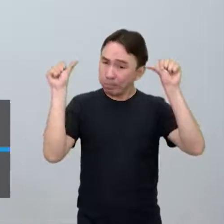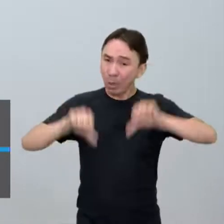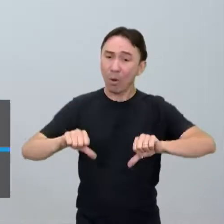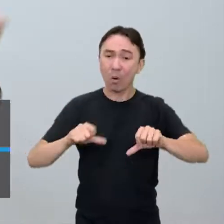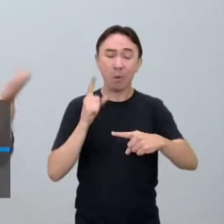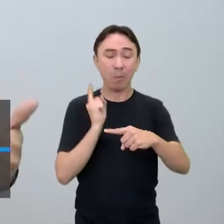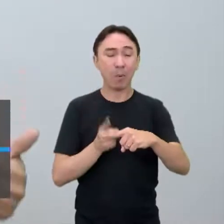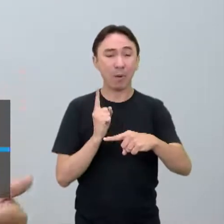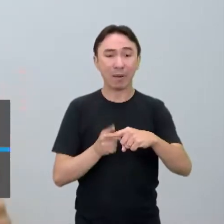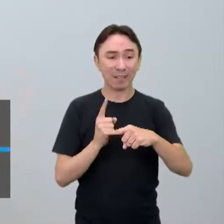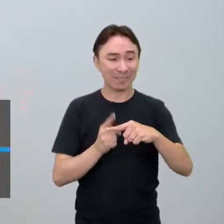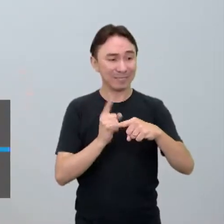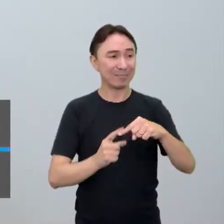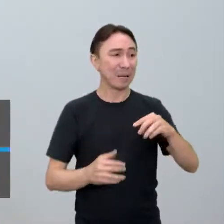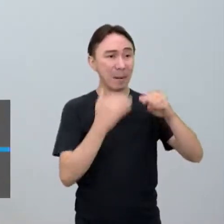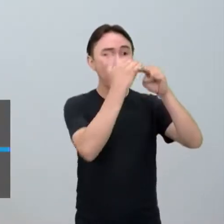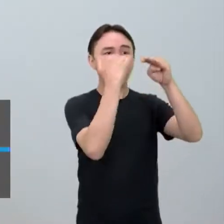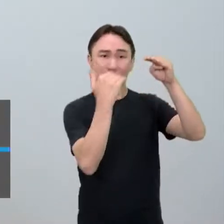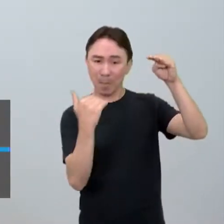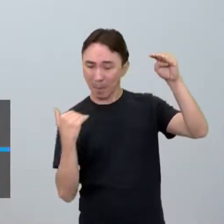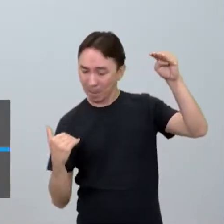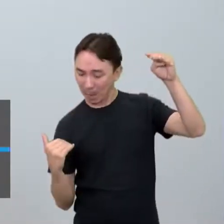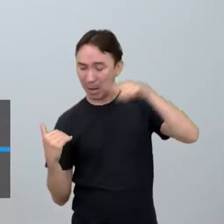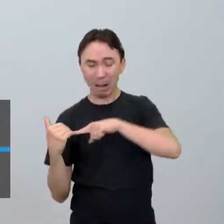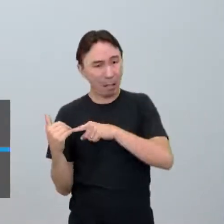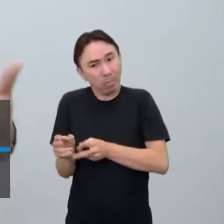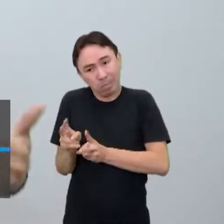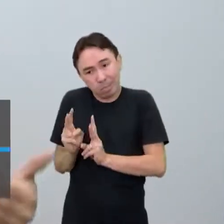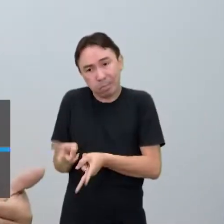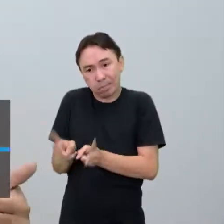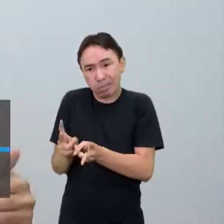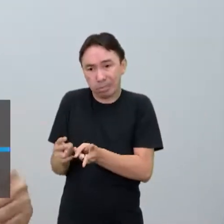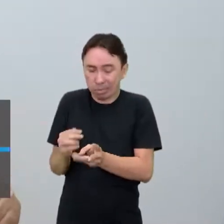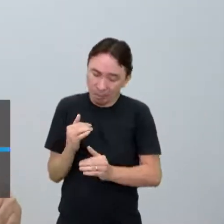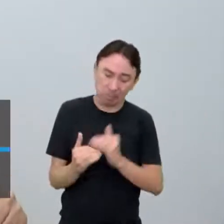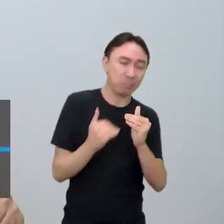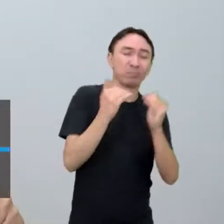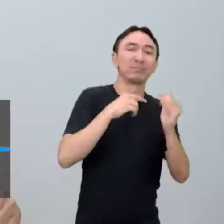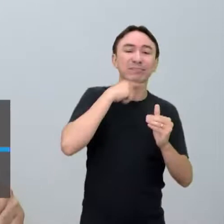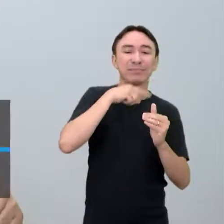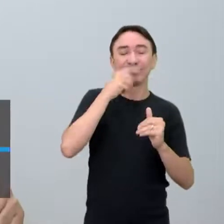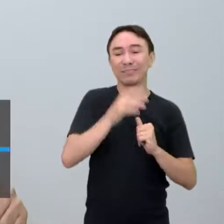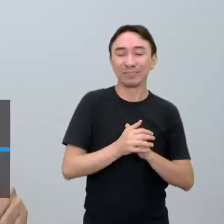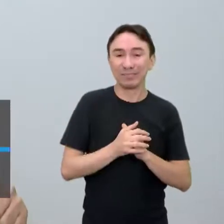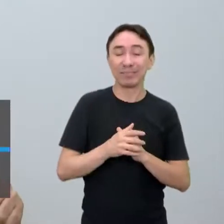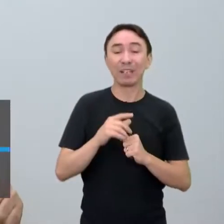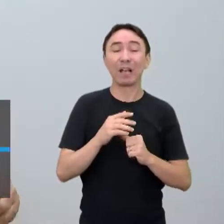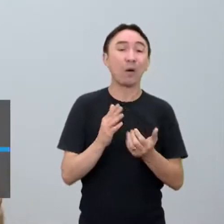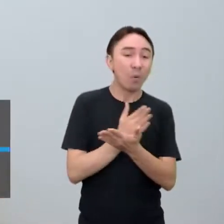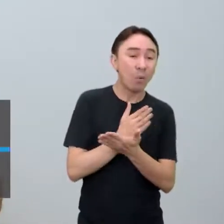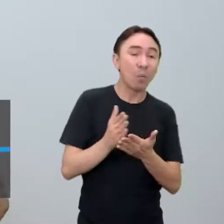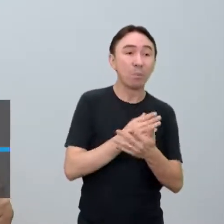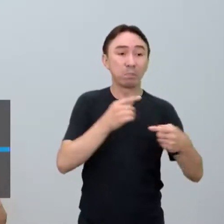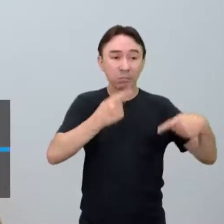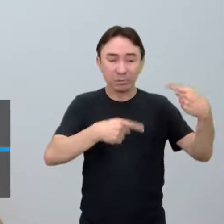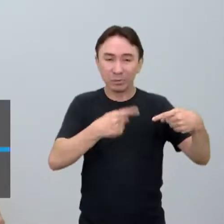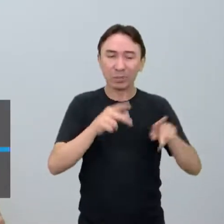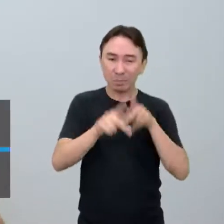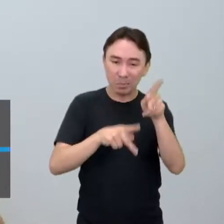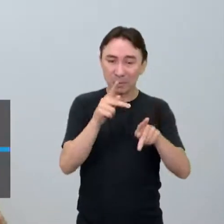políticas públicas que fizeram com que as pessoas ascendessem às classes médias, elas começam a ficar cada